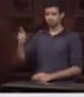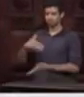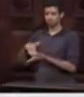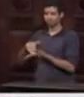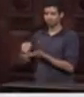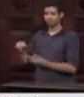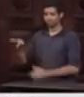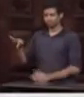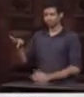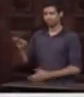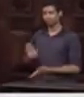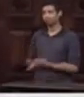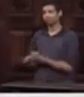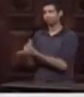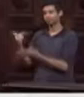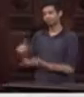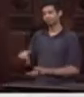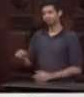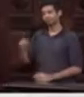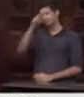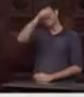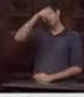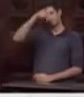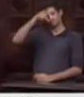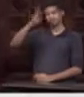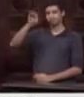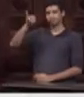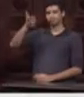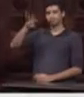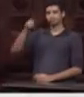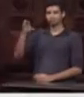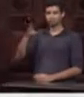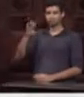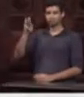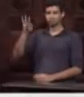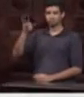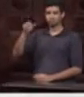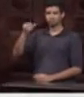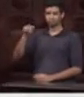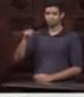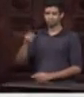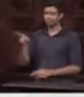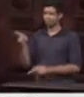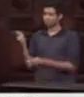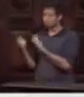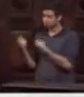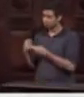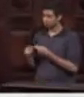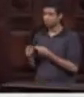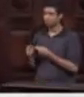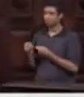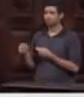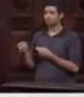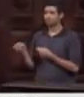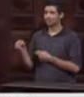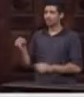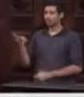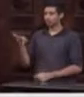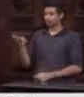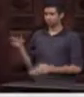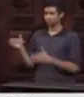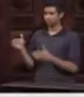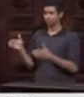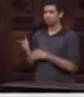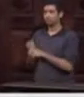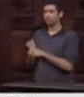Friburgo. Parabéns mais uma vez ao prefeito Renato Bravo, à sua gestão. É Friburgo caminhando para 200 anos, mas pelo